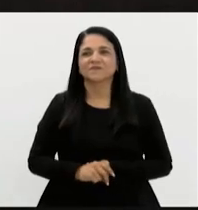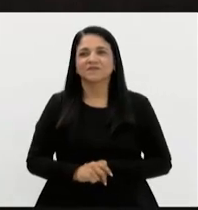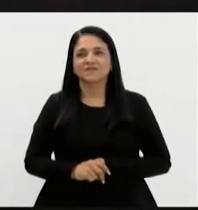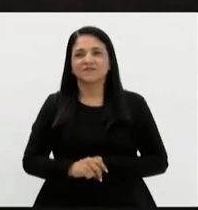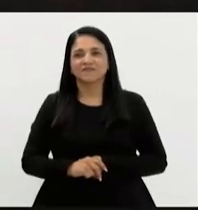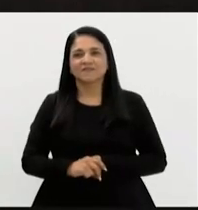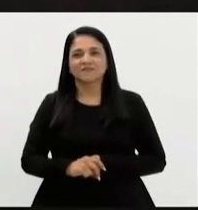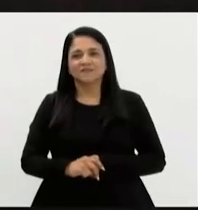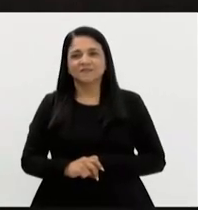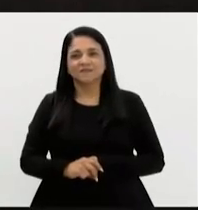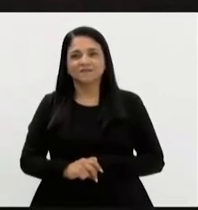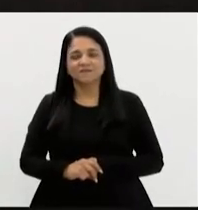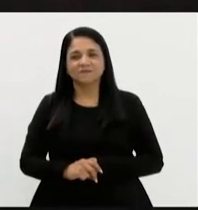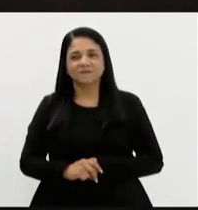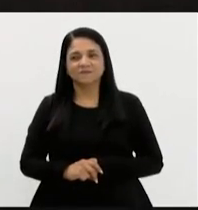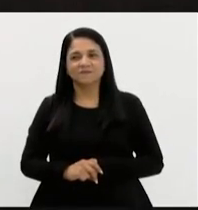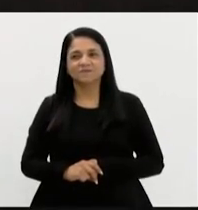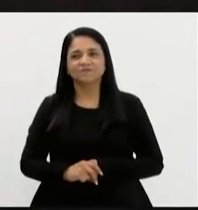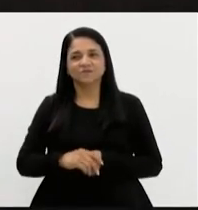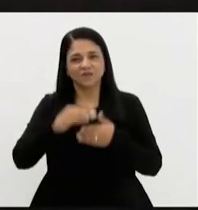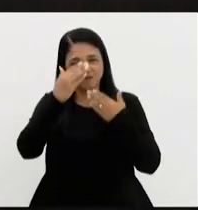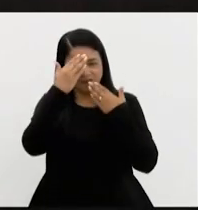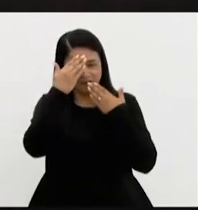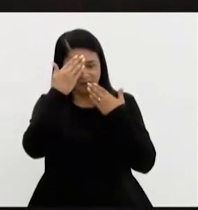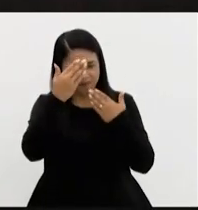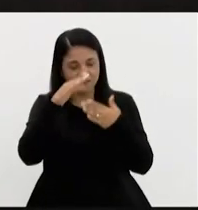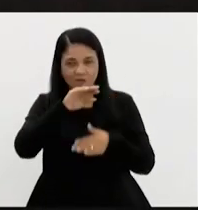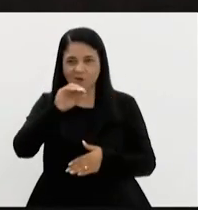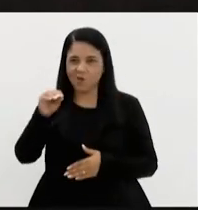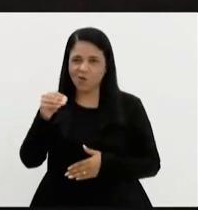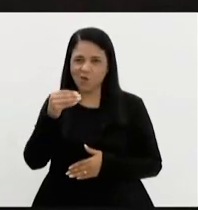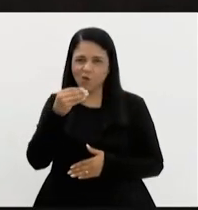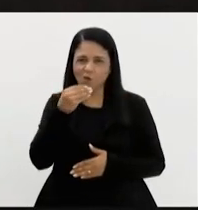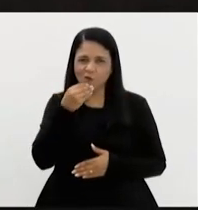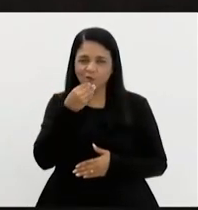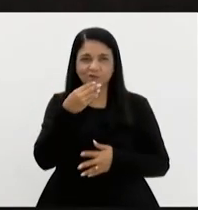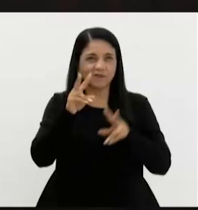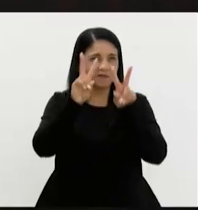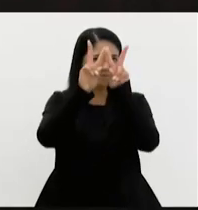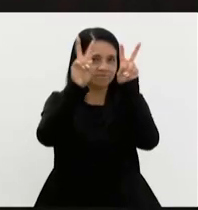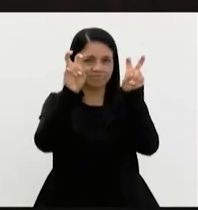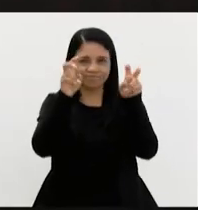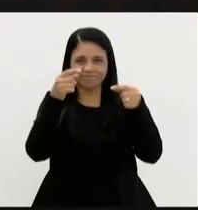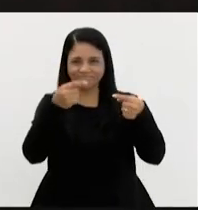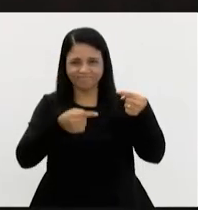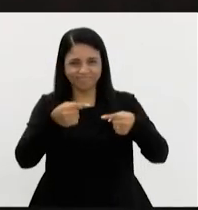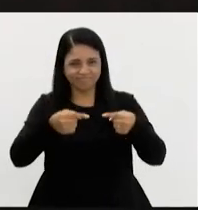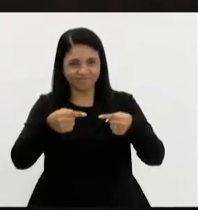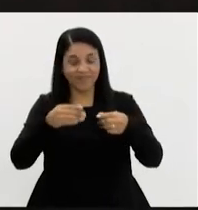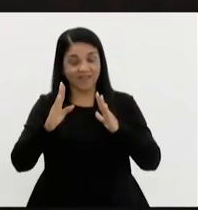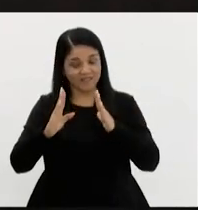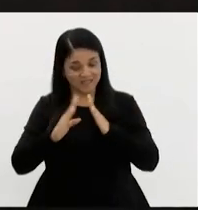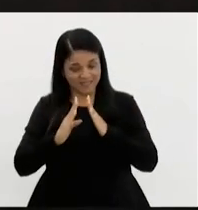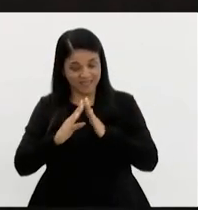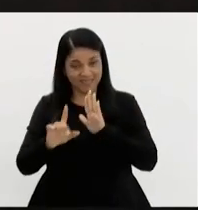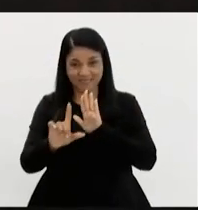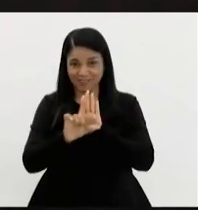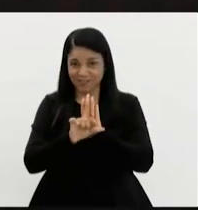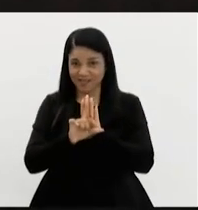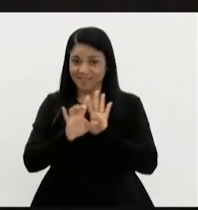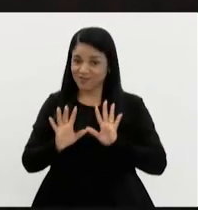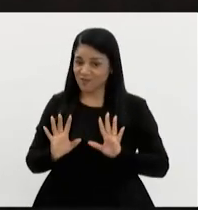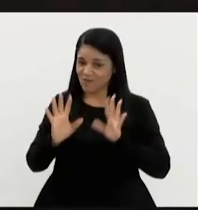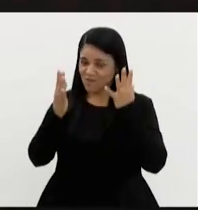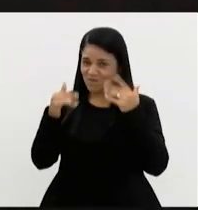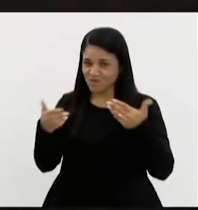palavra eu volto a agradecer a oportunidade de tratar desse tema nessa casa nesse evento e agora ainda mais